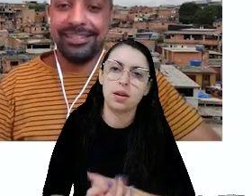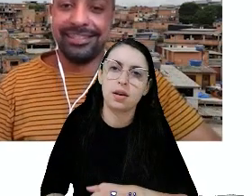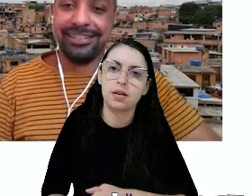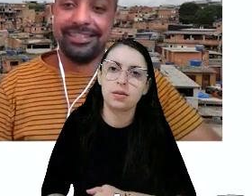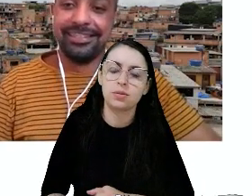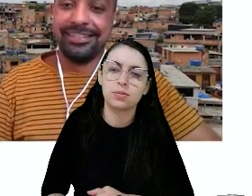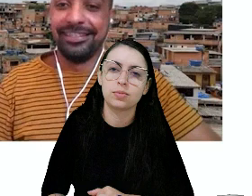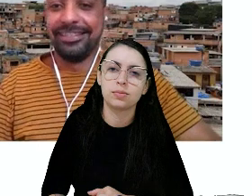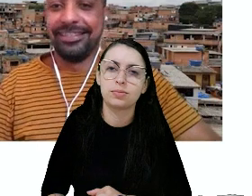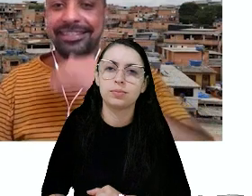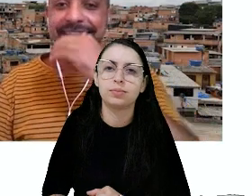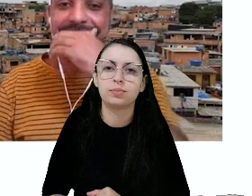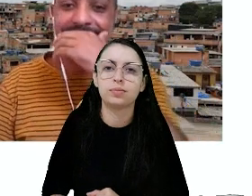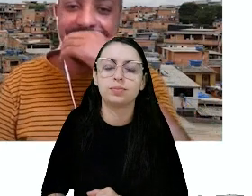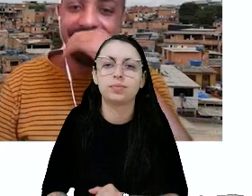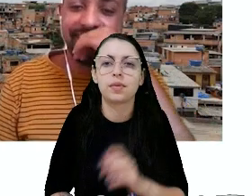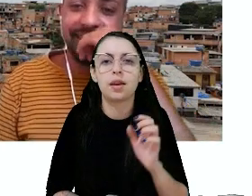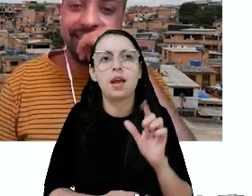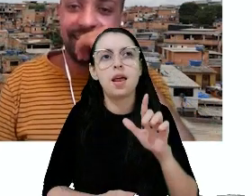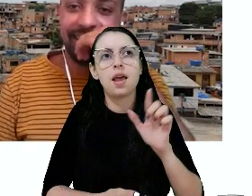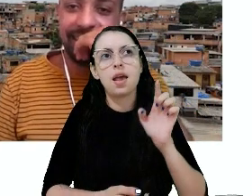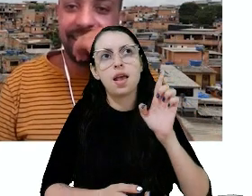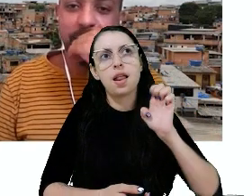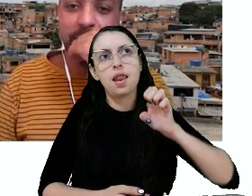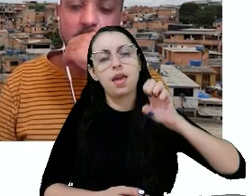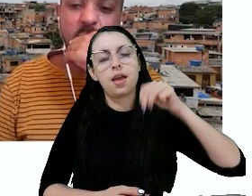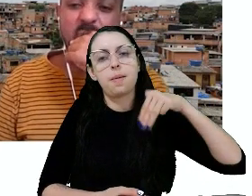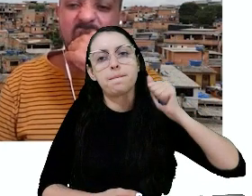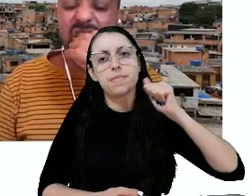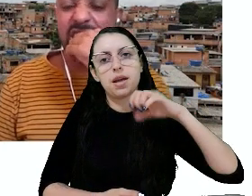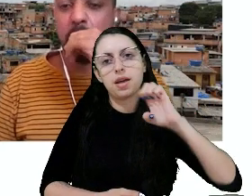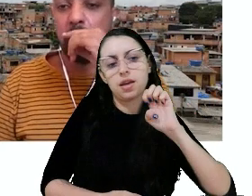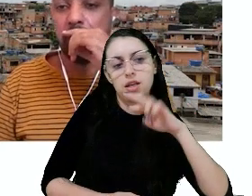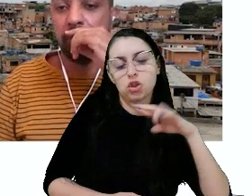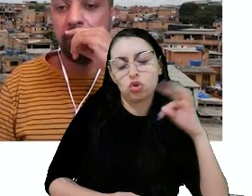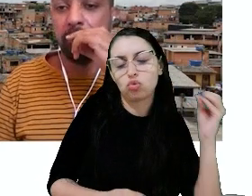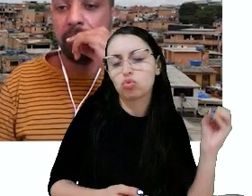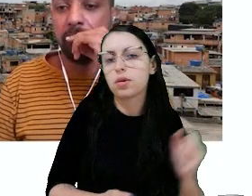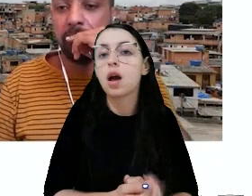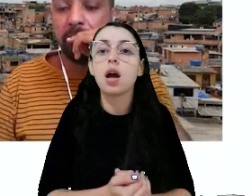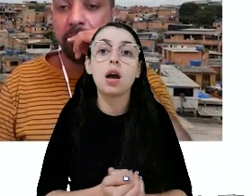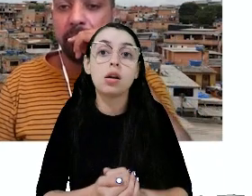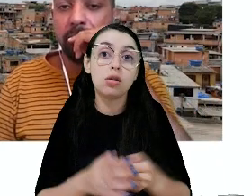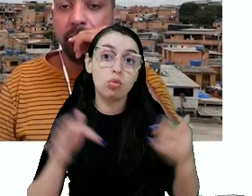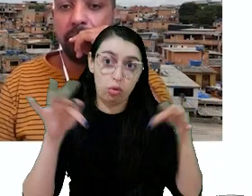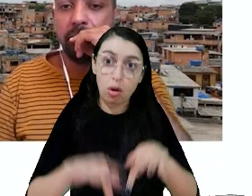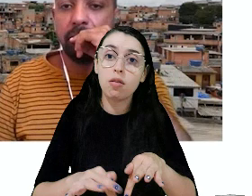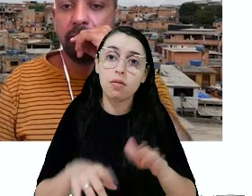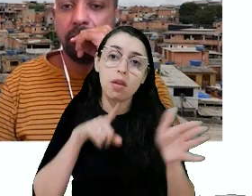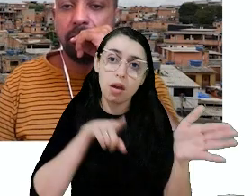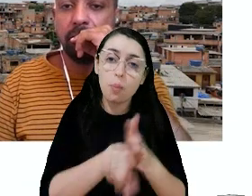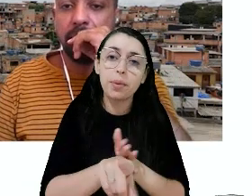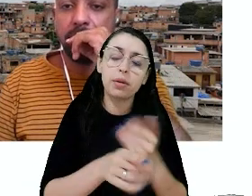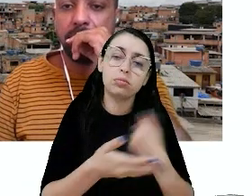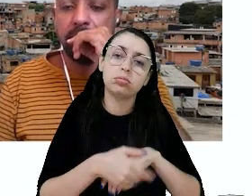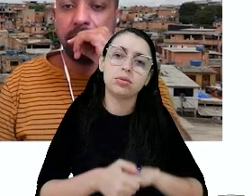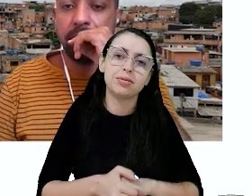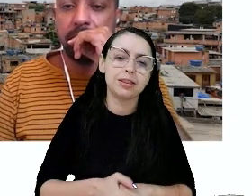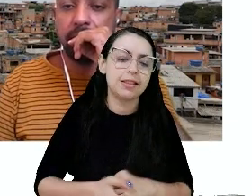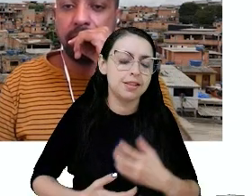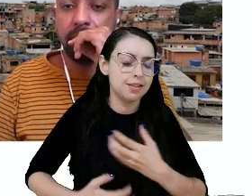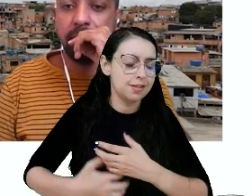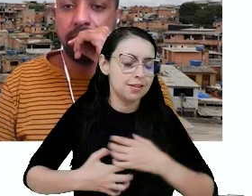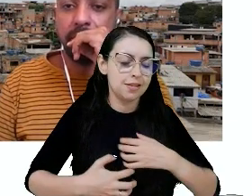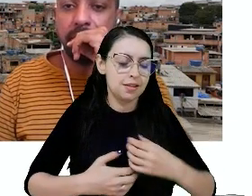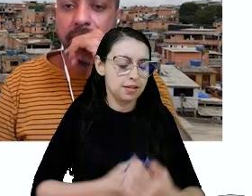Obrigada, Lé Maestro. A gente vai ter um espaço no final para perguntas, e